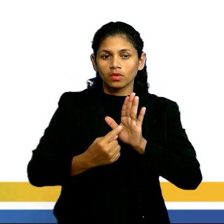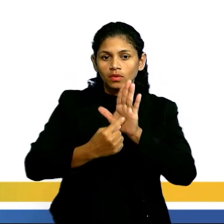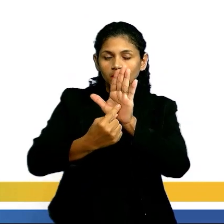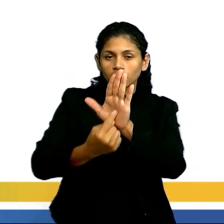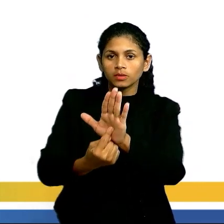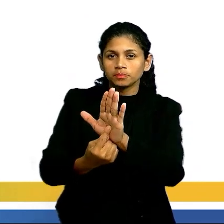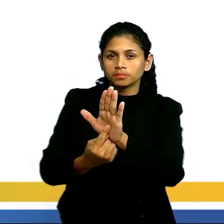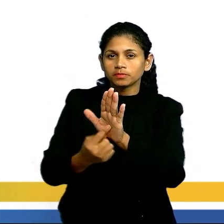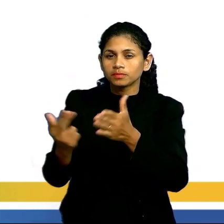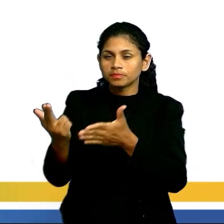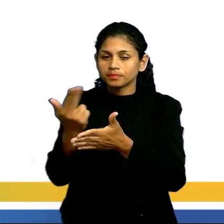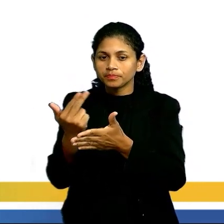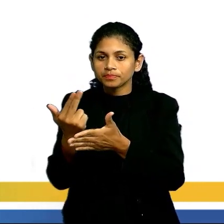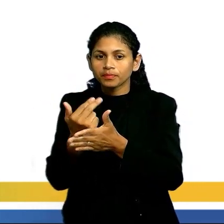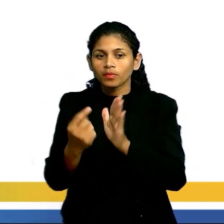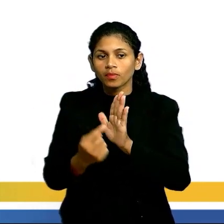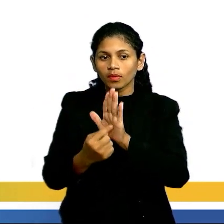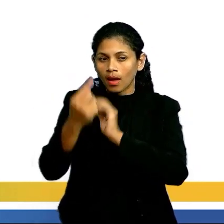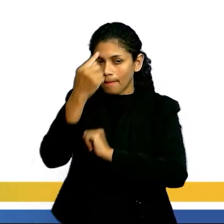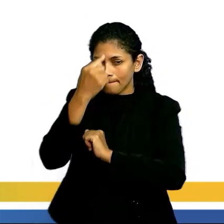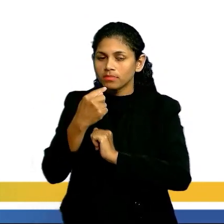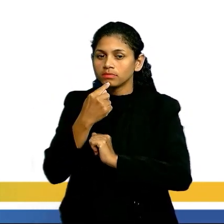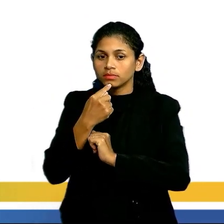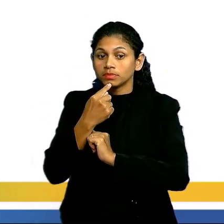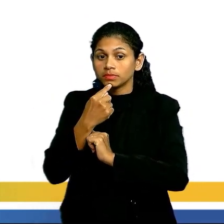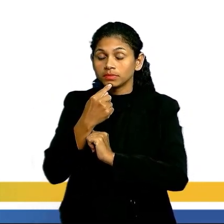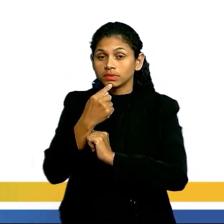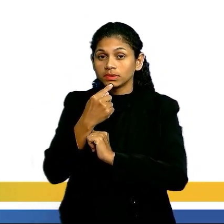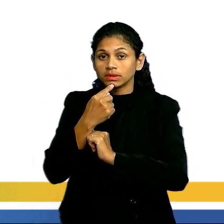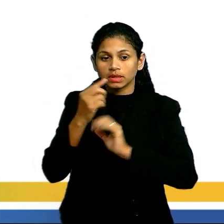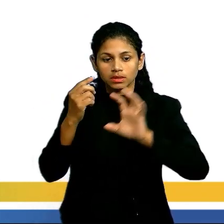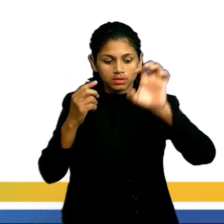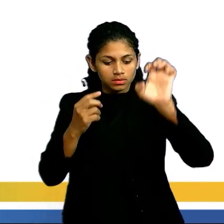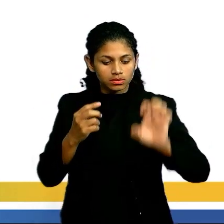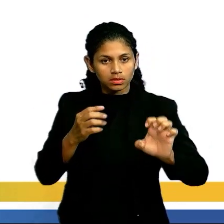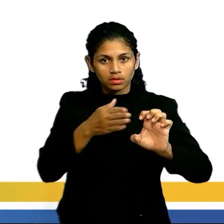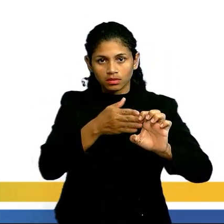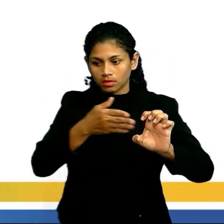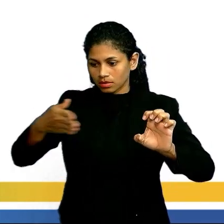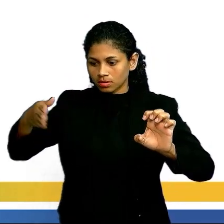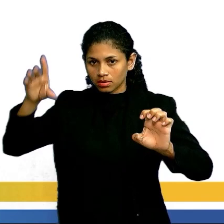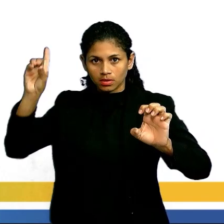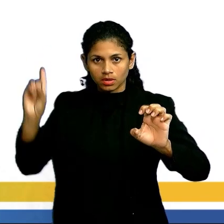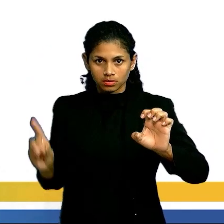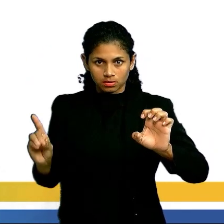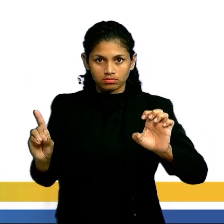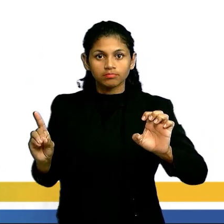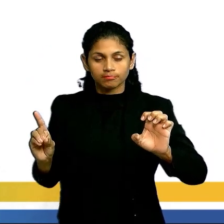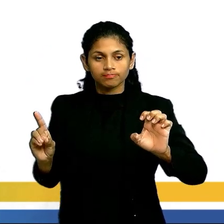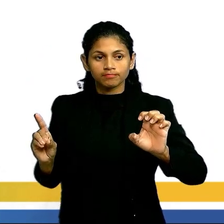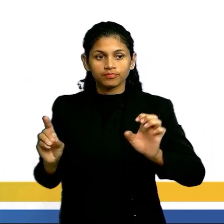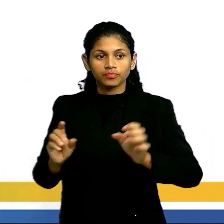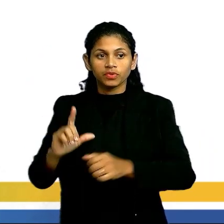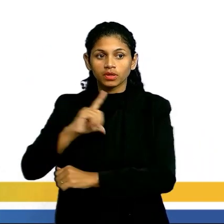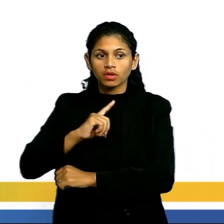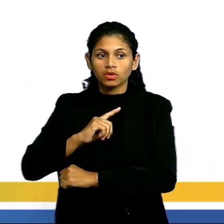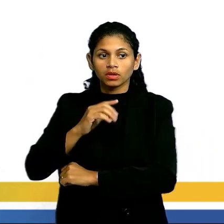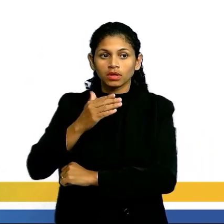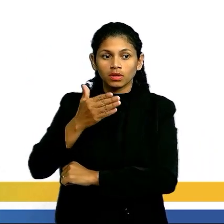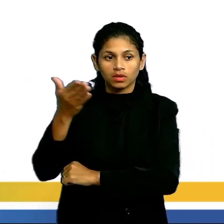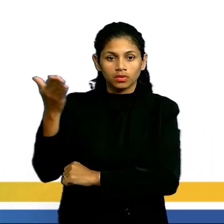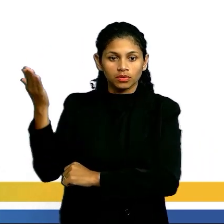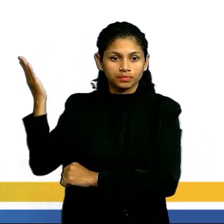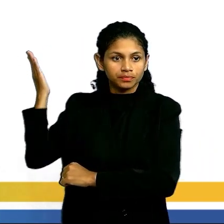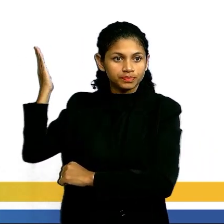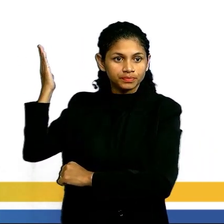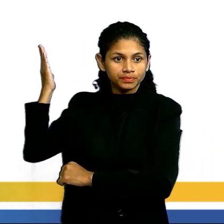representam da esquerda para a direita. Temos aí o orangotango, o gorila, o ser